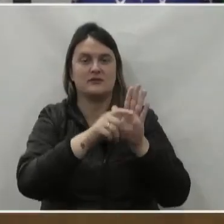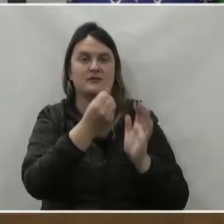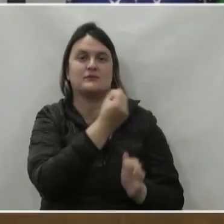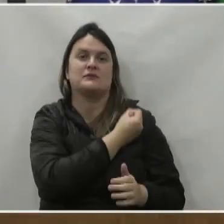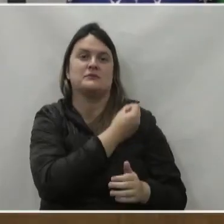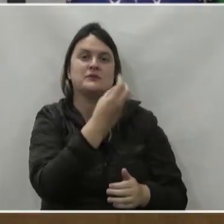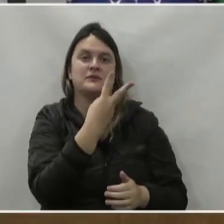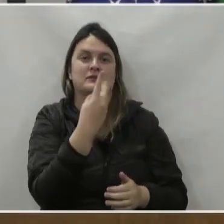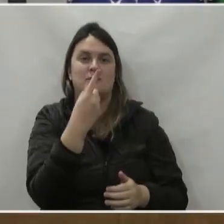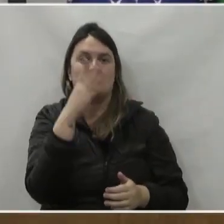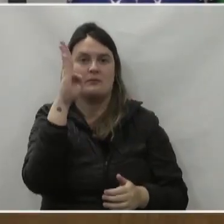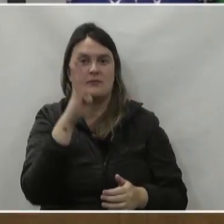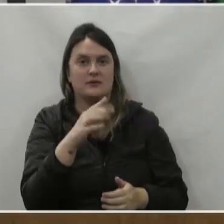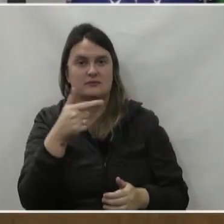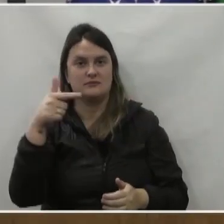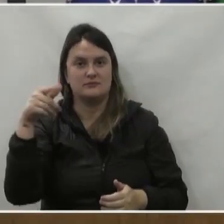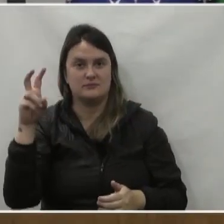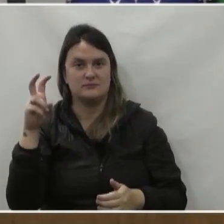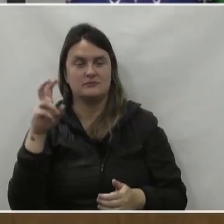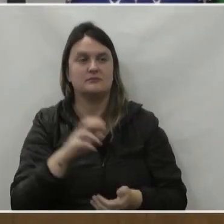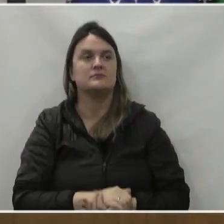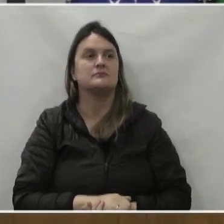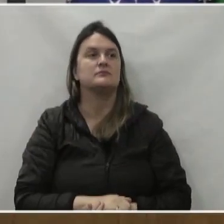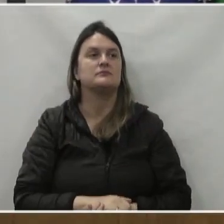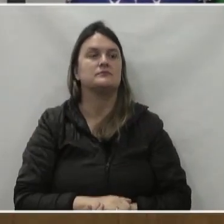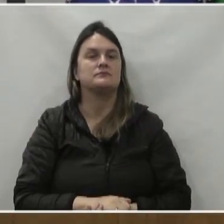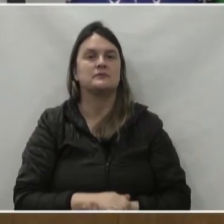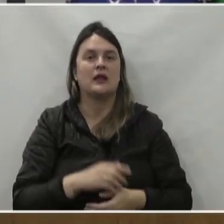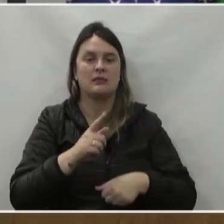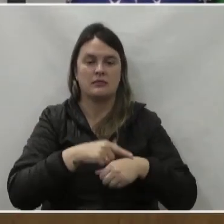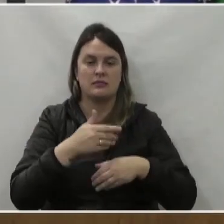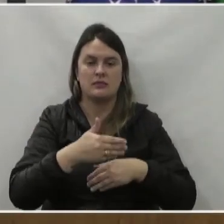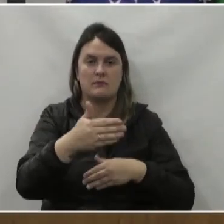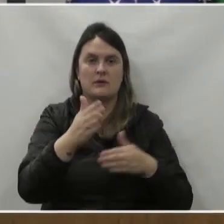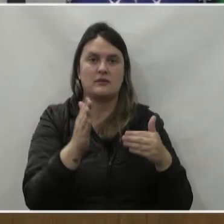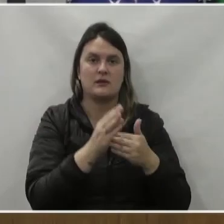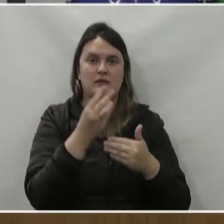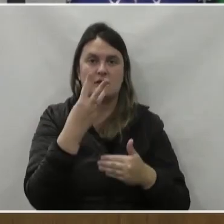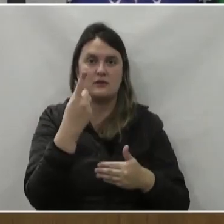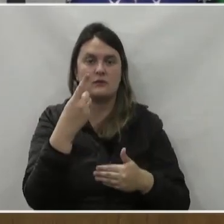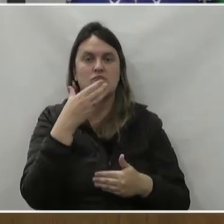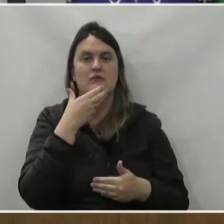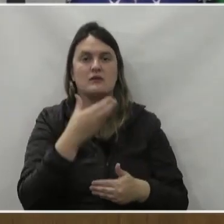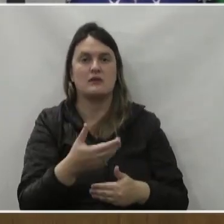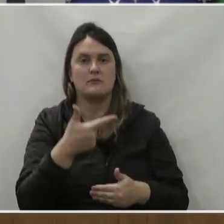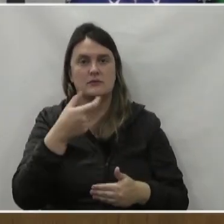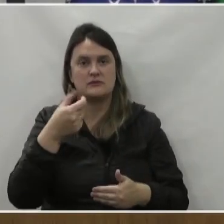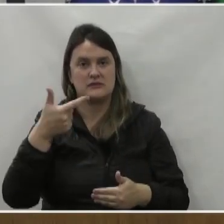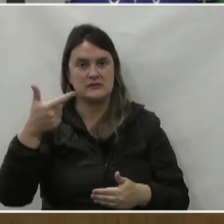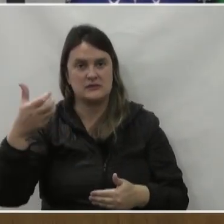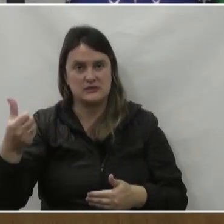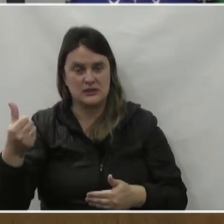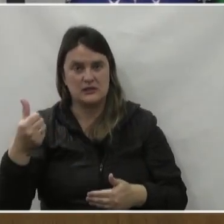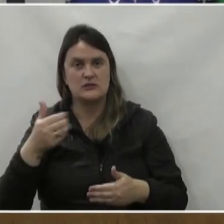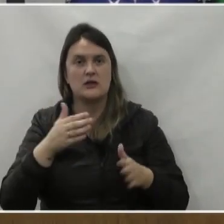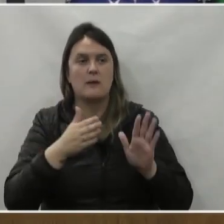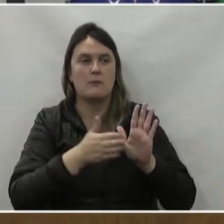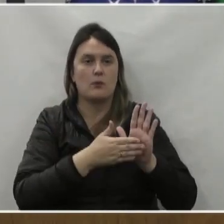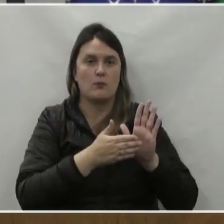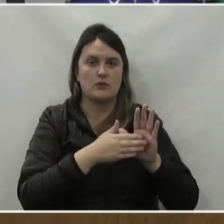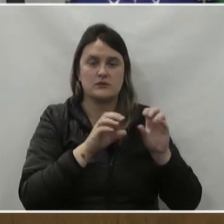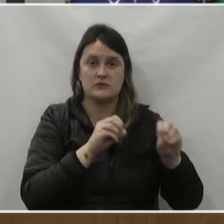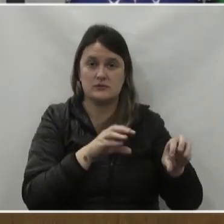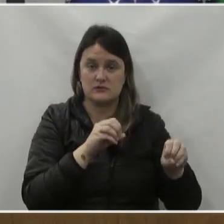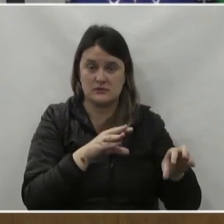número 31/2025. Prorroga até 31 de dezembro de 2026 a vigência do Plano